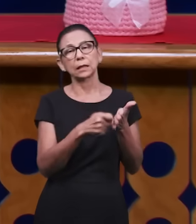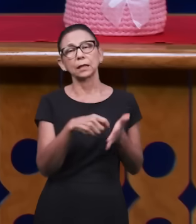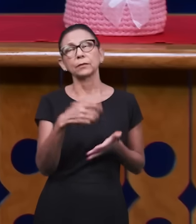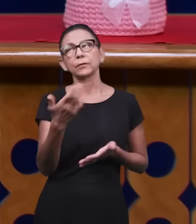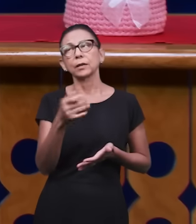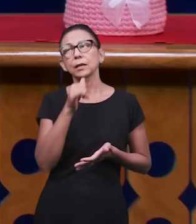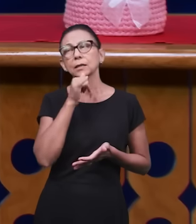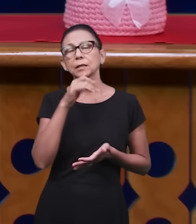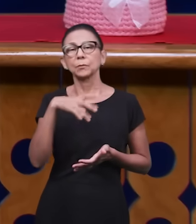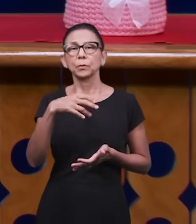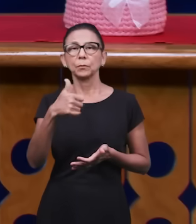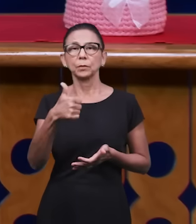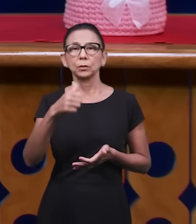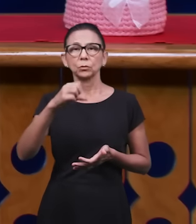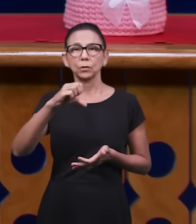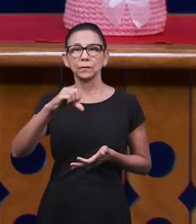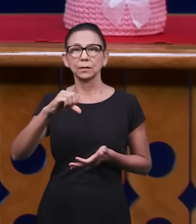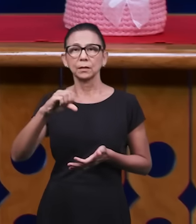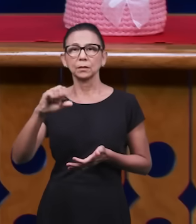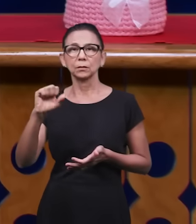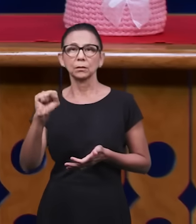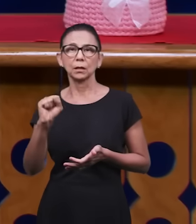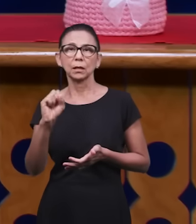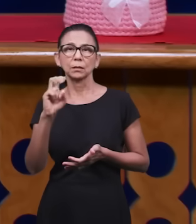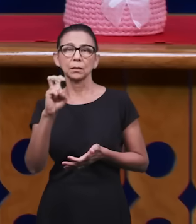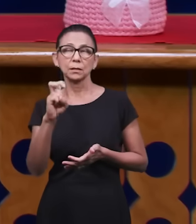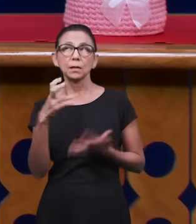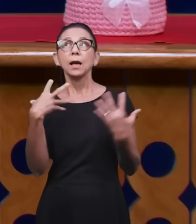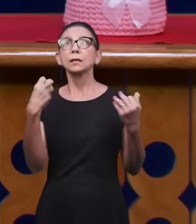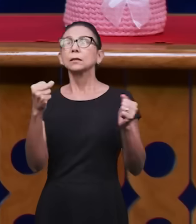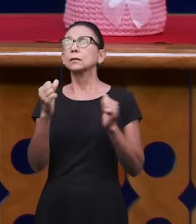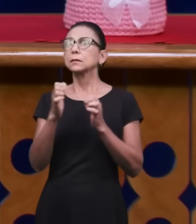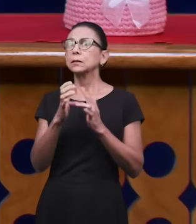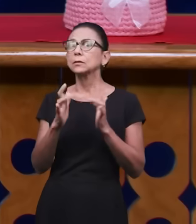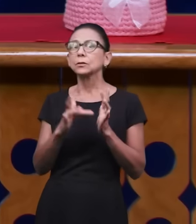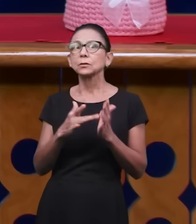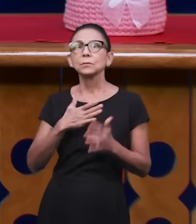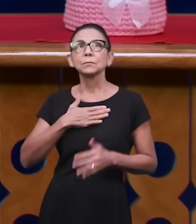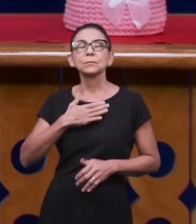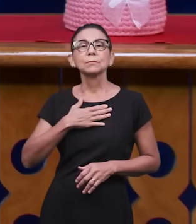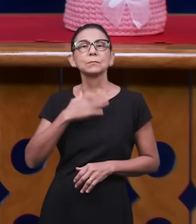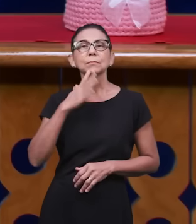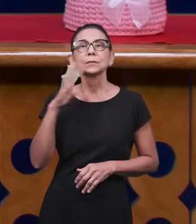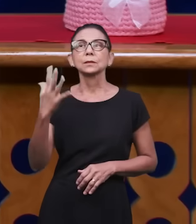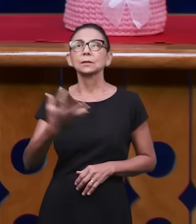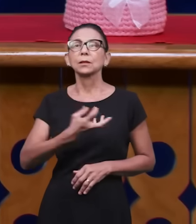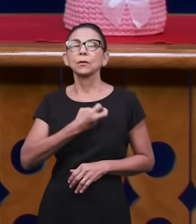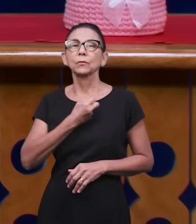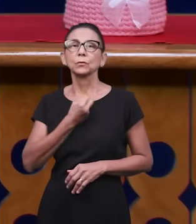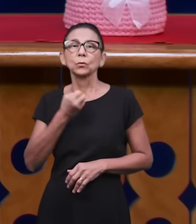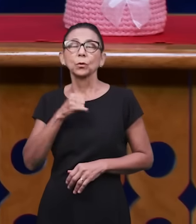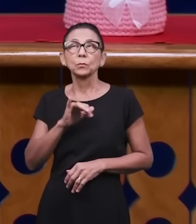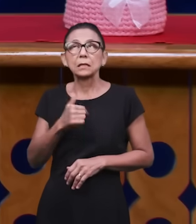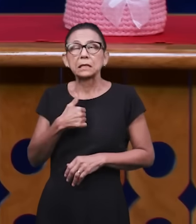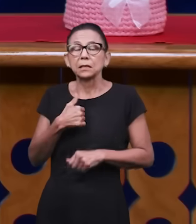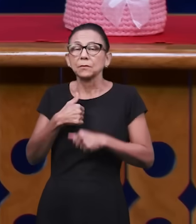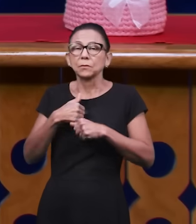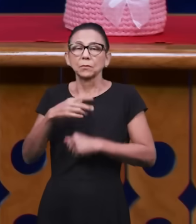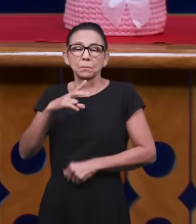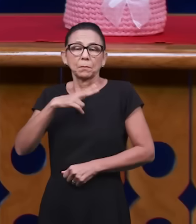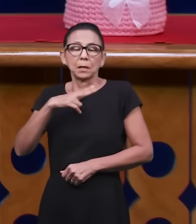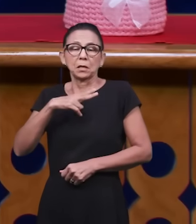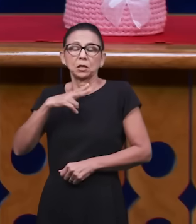1985 aceitei a Jesus como meu Salvador, como se fosse uma decisão pessoal. Eu